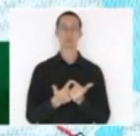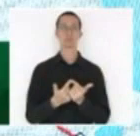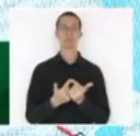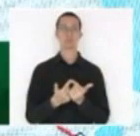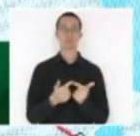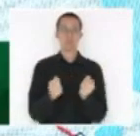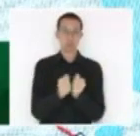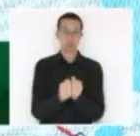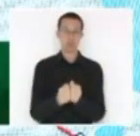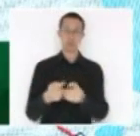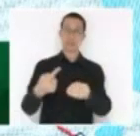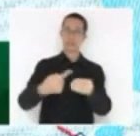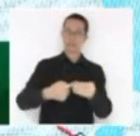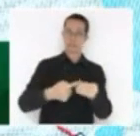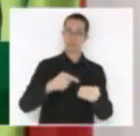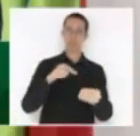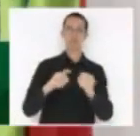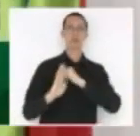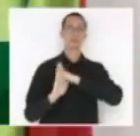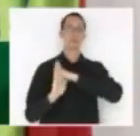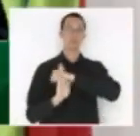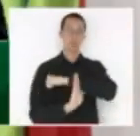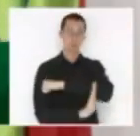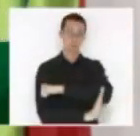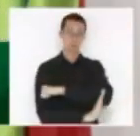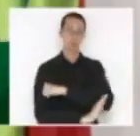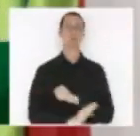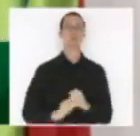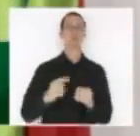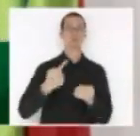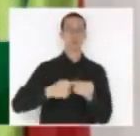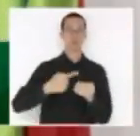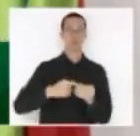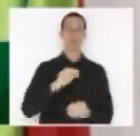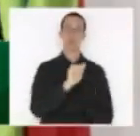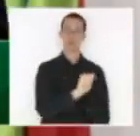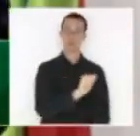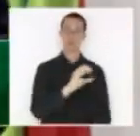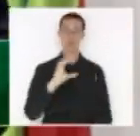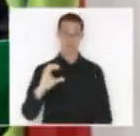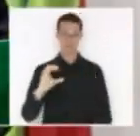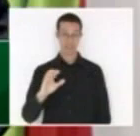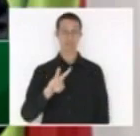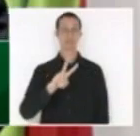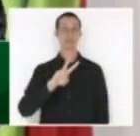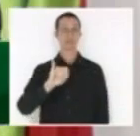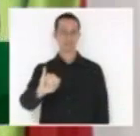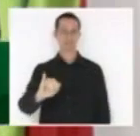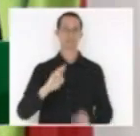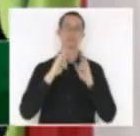municípios de Biguaçu e Antônio Carlos, se reunirão lá